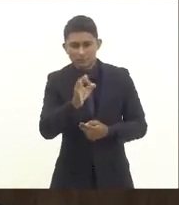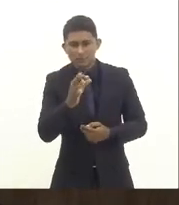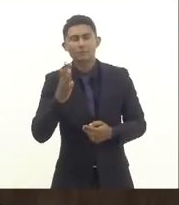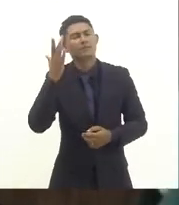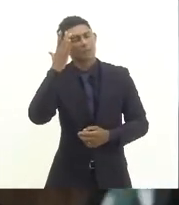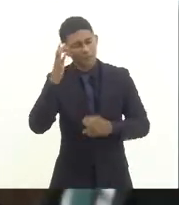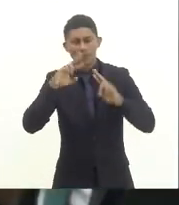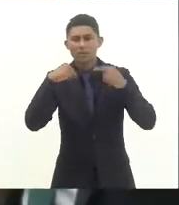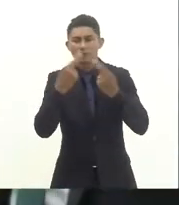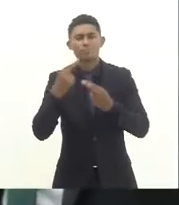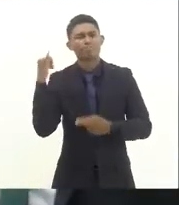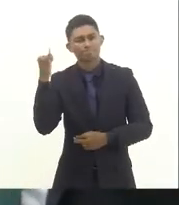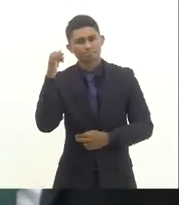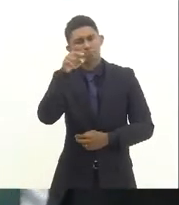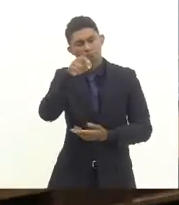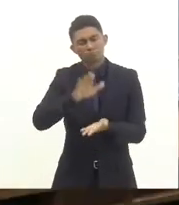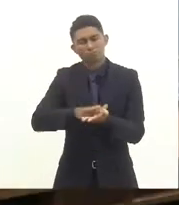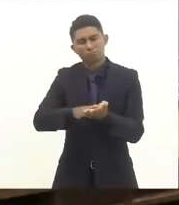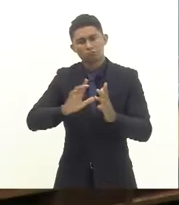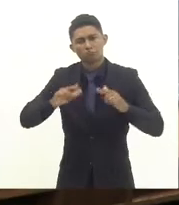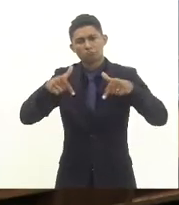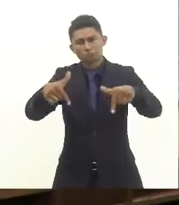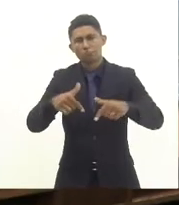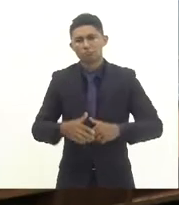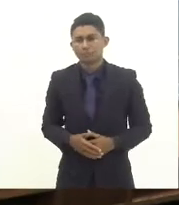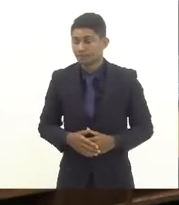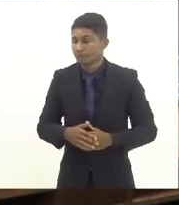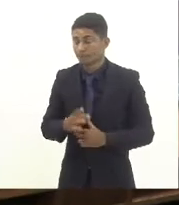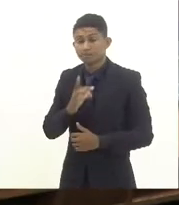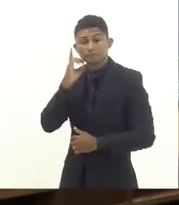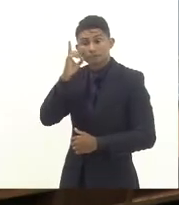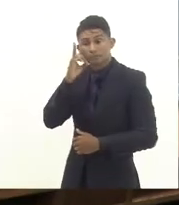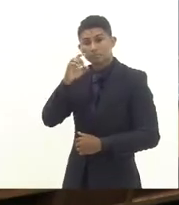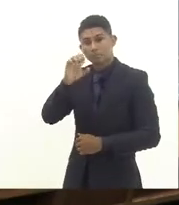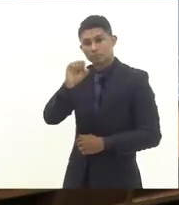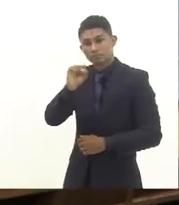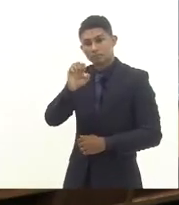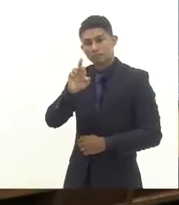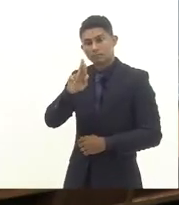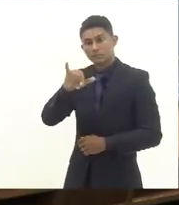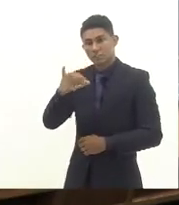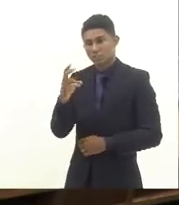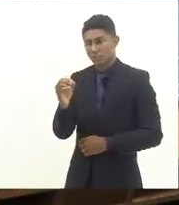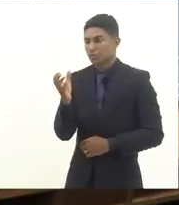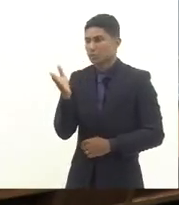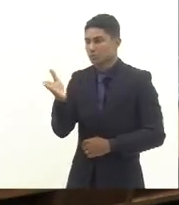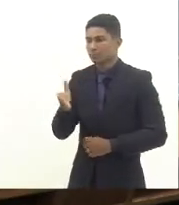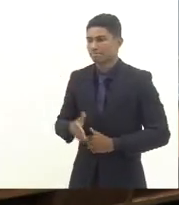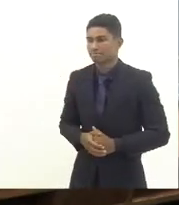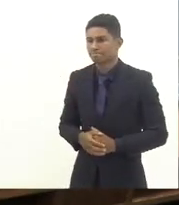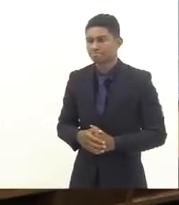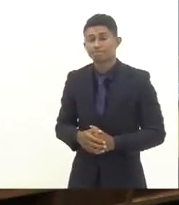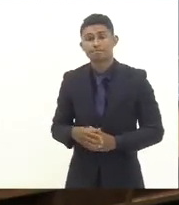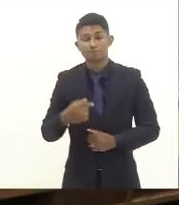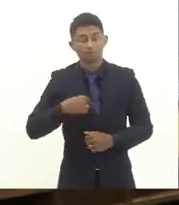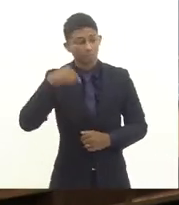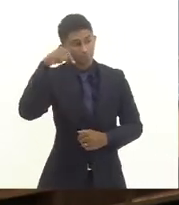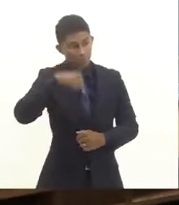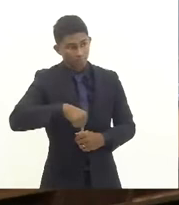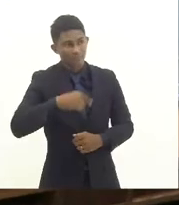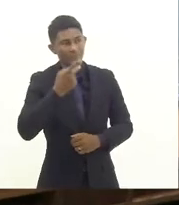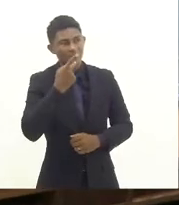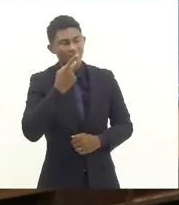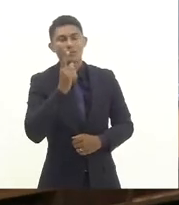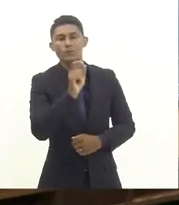muito importante uma belíssima iniciativa do deputado Dr Serginho obrigado senhor presidente do presidente queria iniciar minha